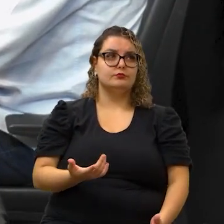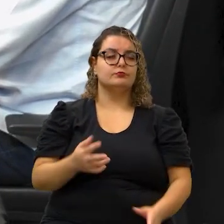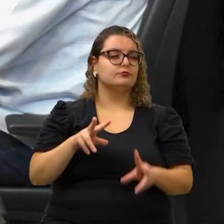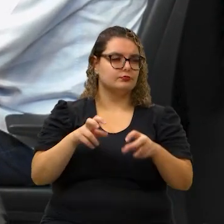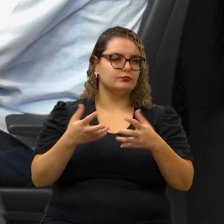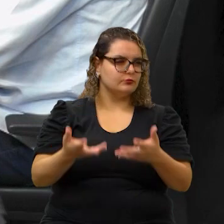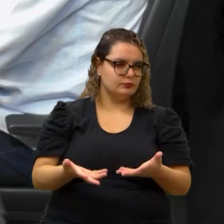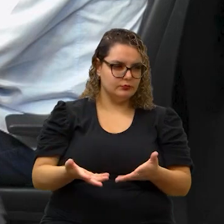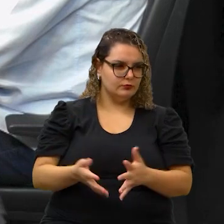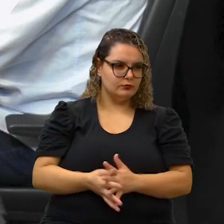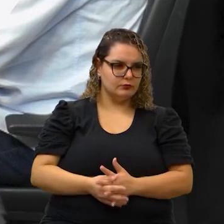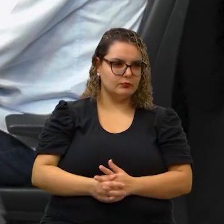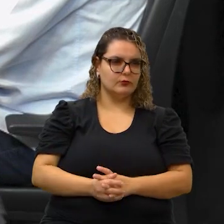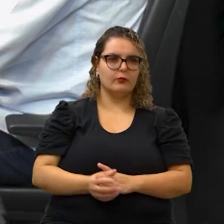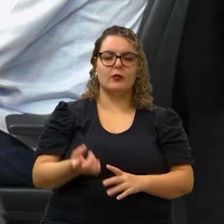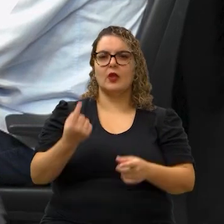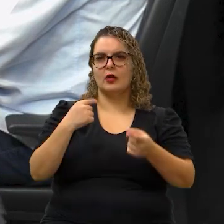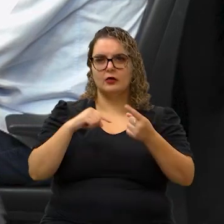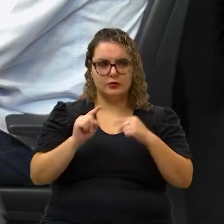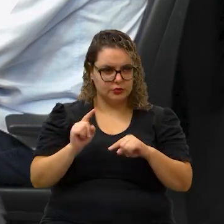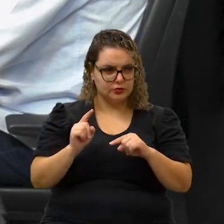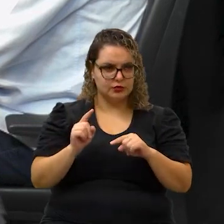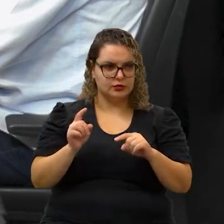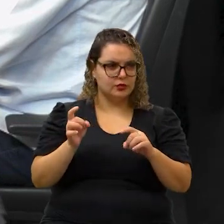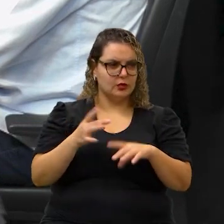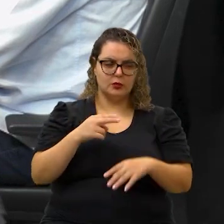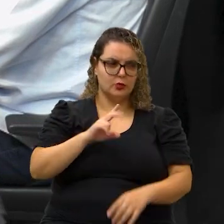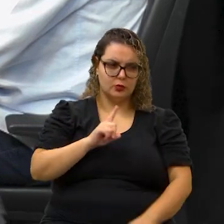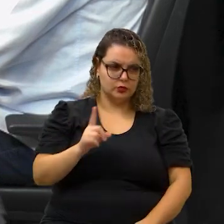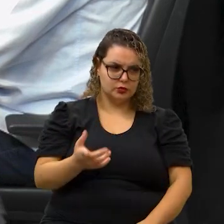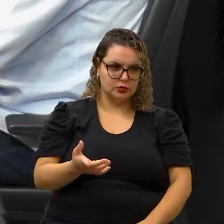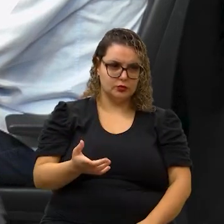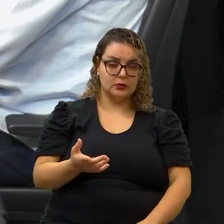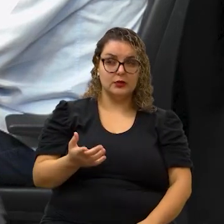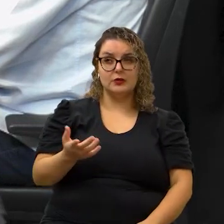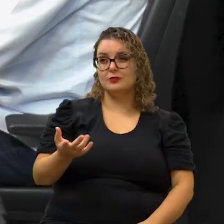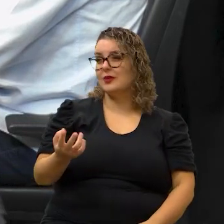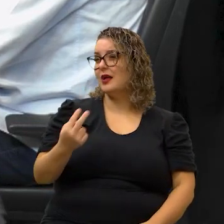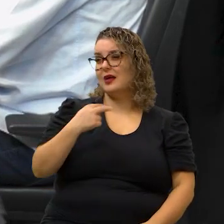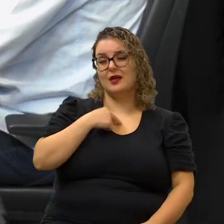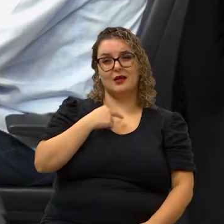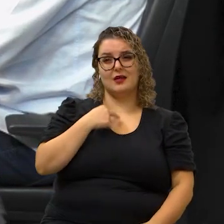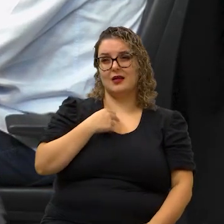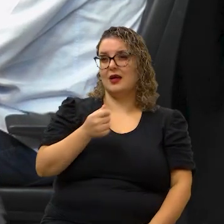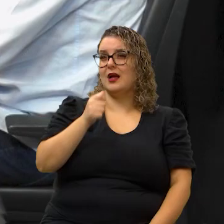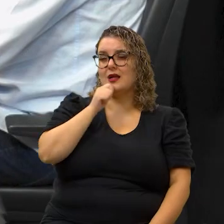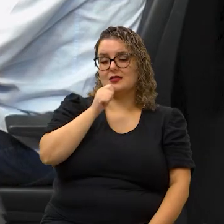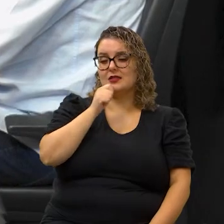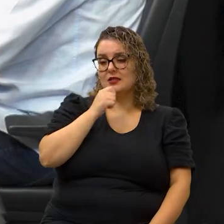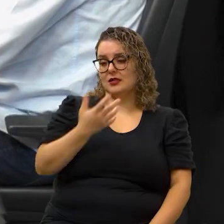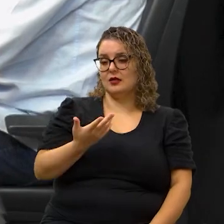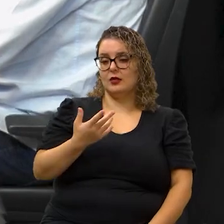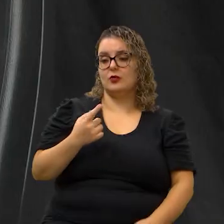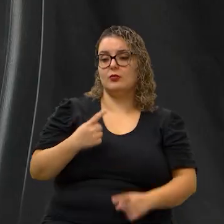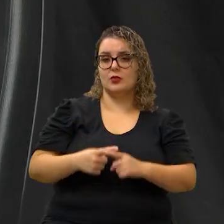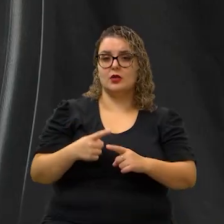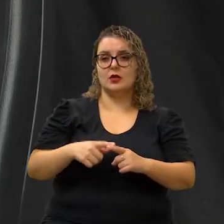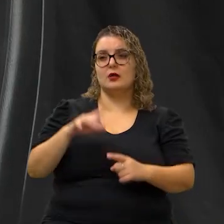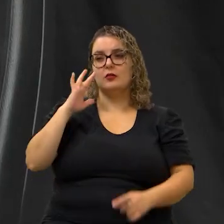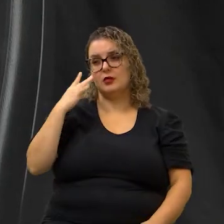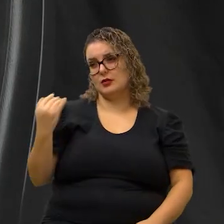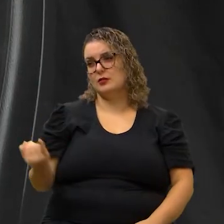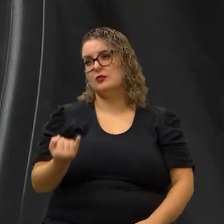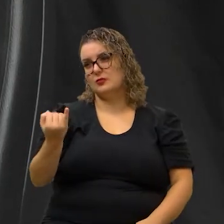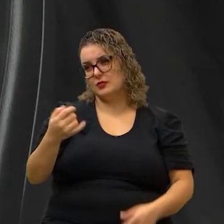Covid-19. Esse assunto, ele foi superado ou não? Não foi, porque eu acho que eles precisam ser